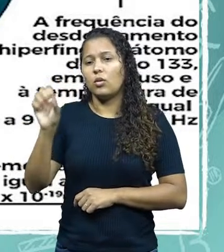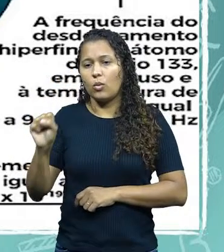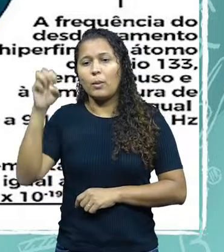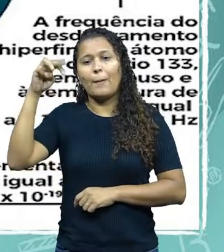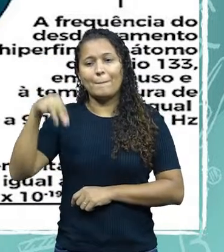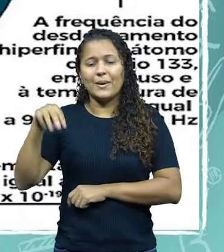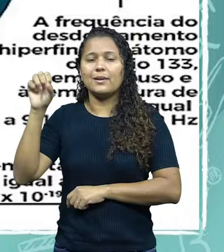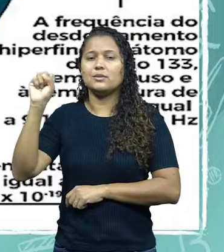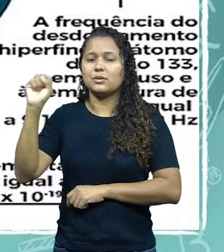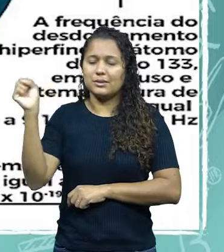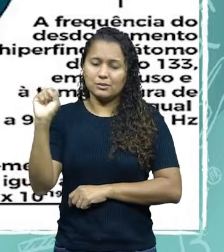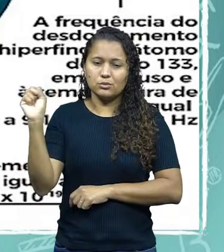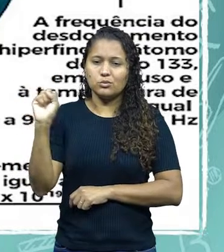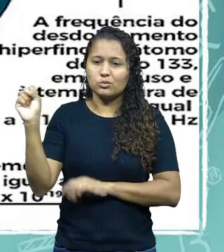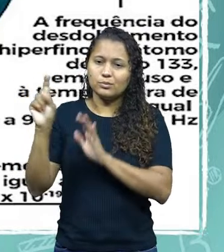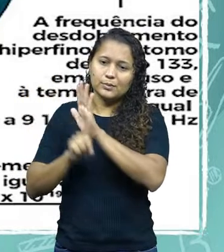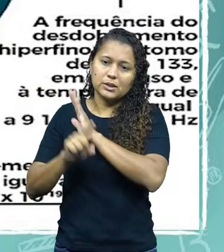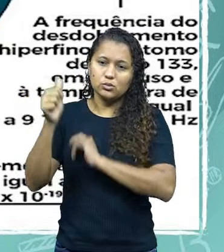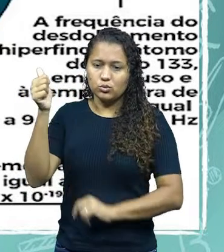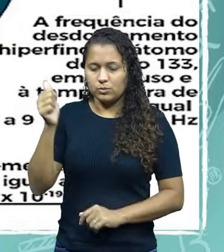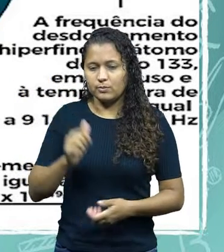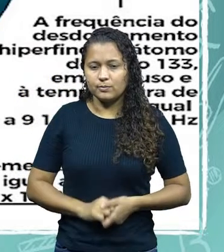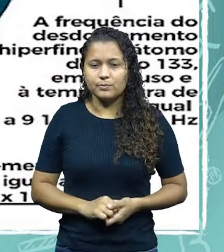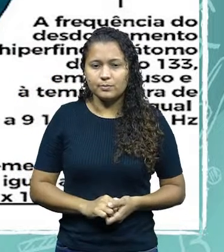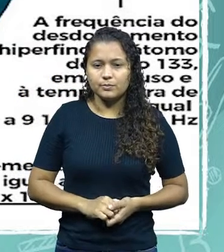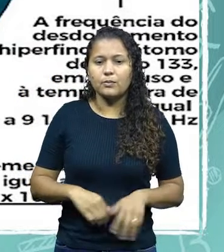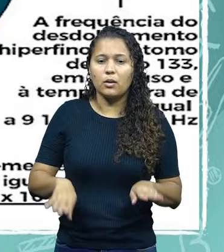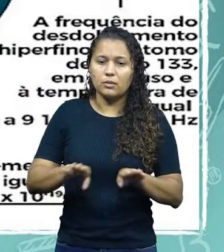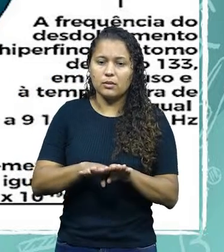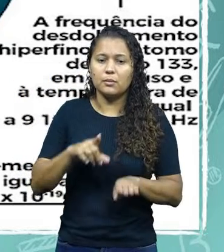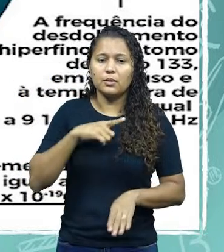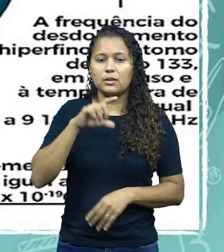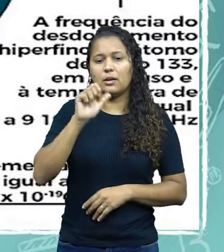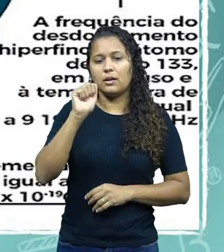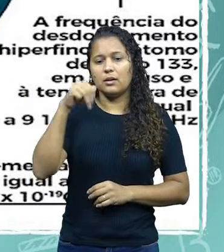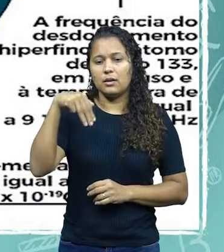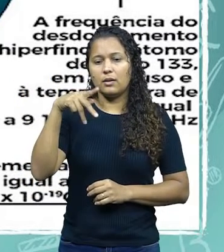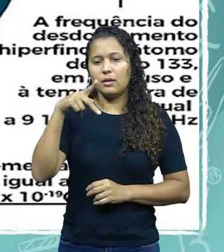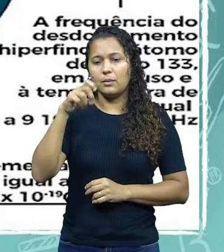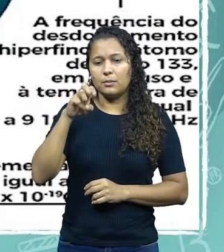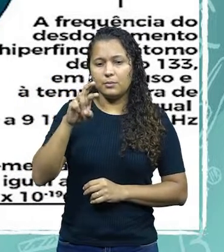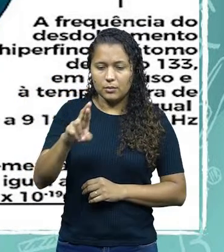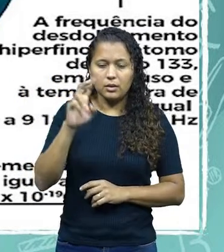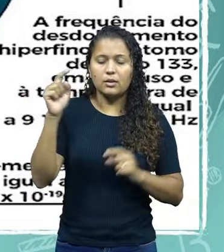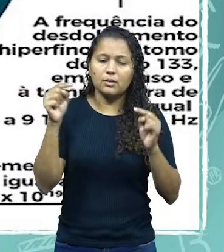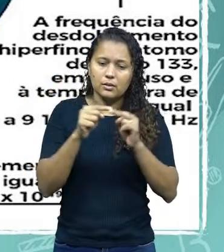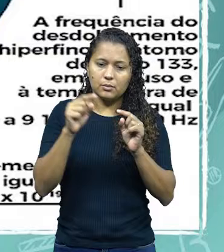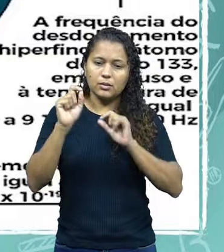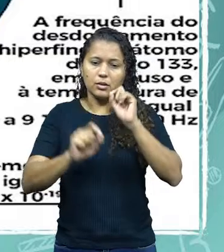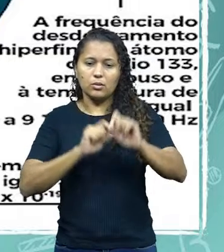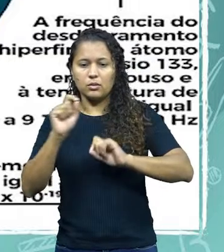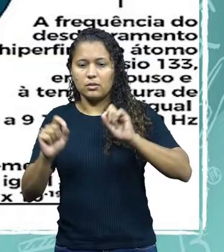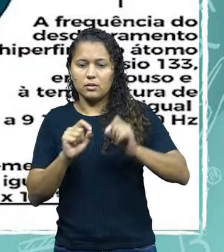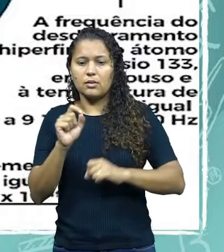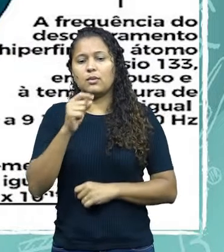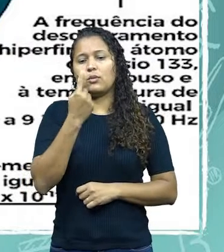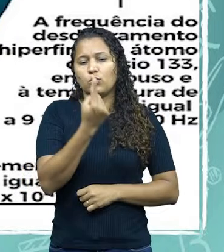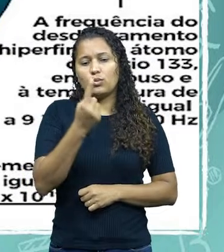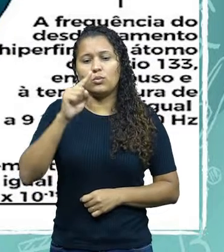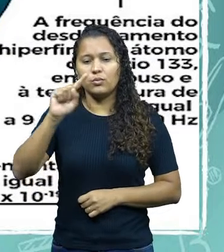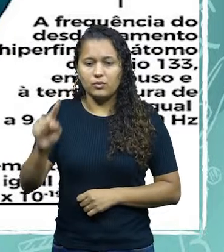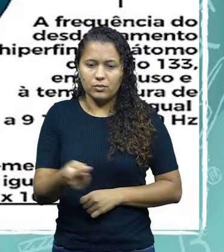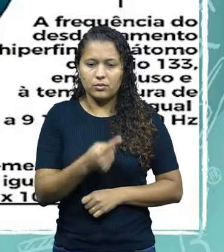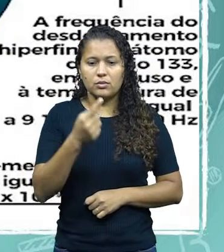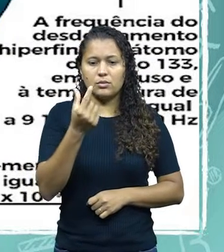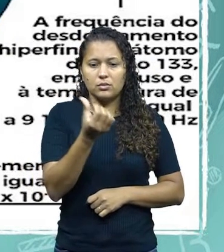299.742.458 metros por segundo. E aqui nós temos também o ampere, que é a carga elementar igual a 1 sobre